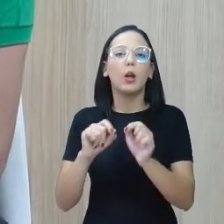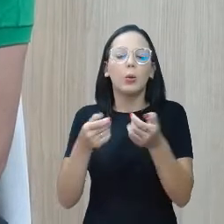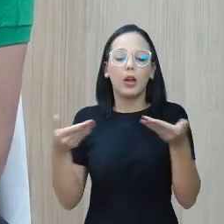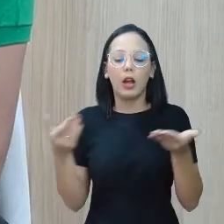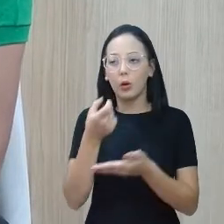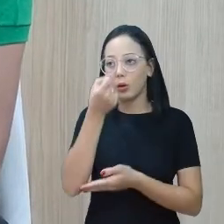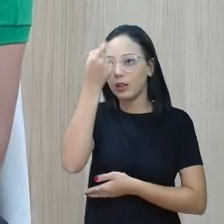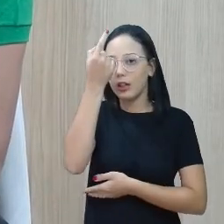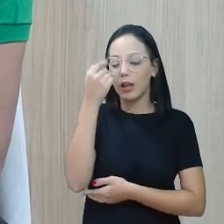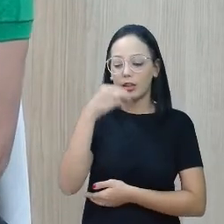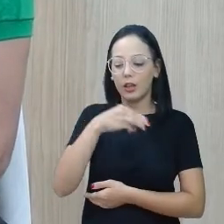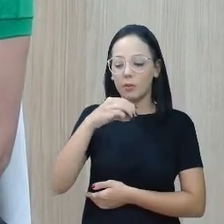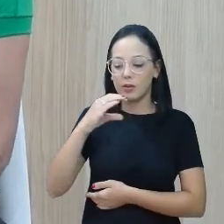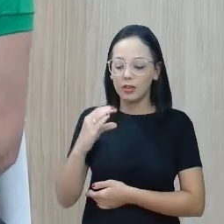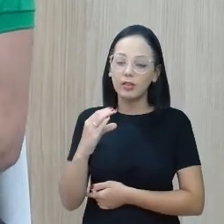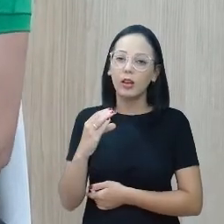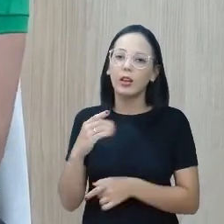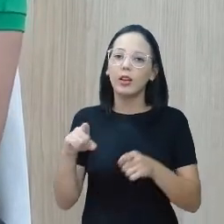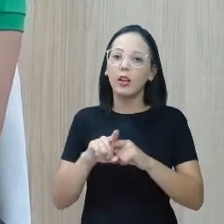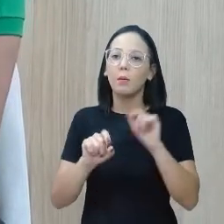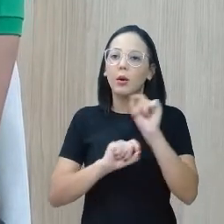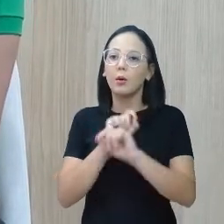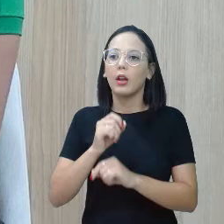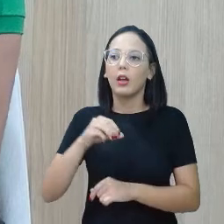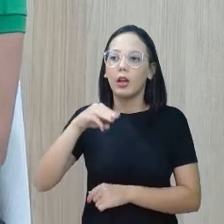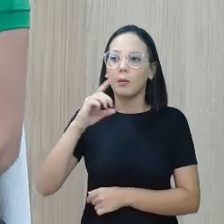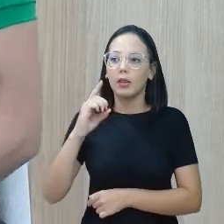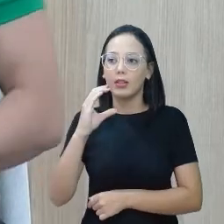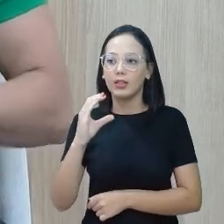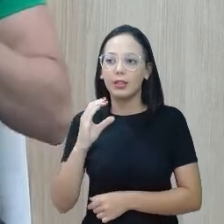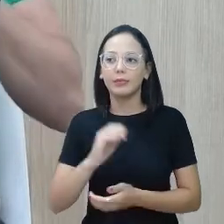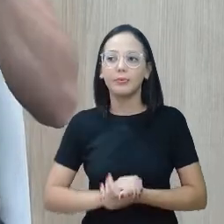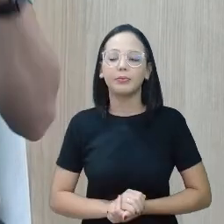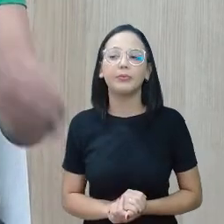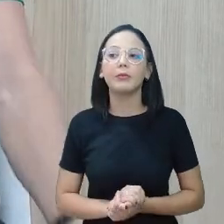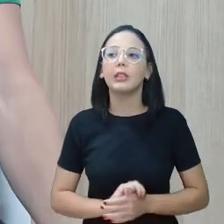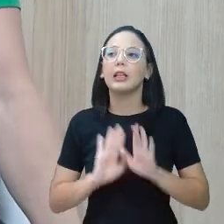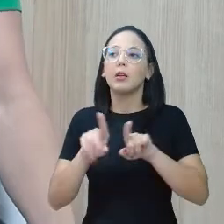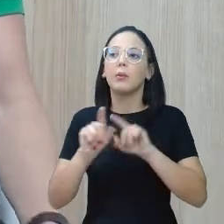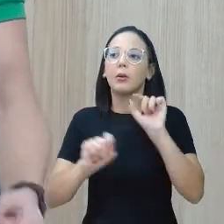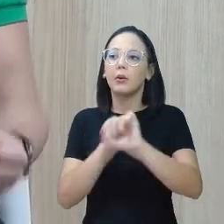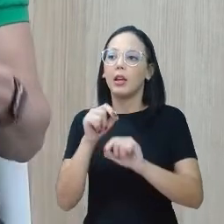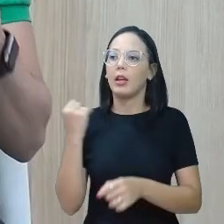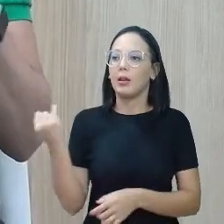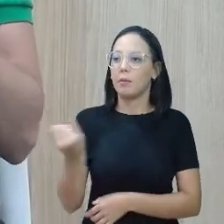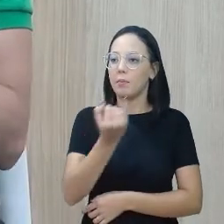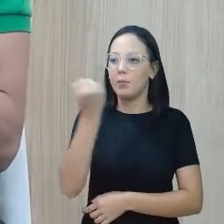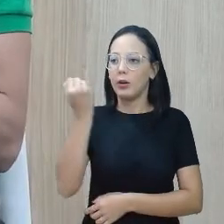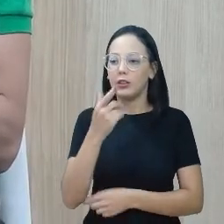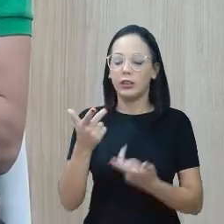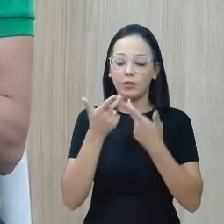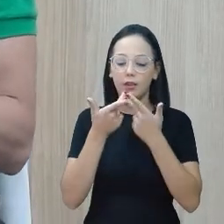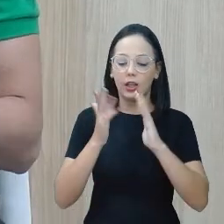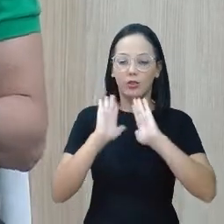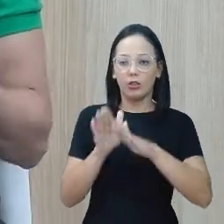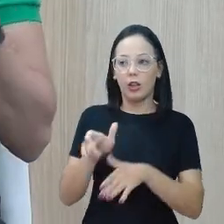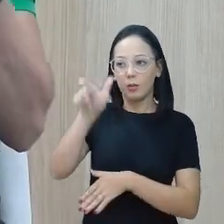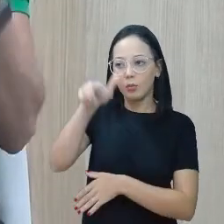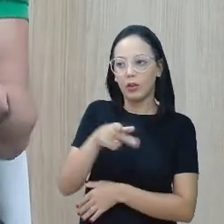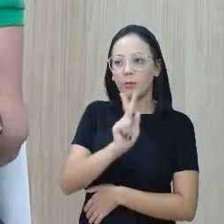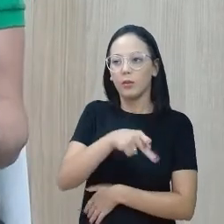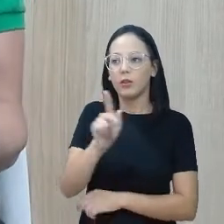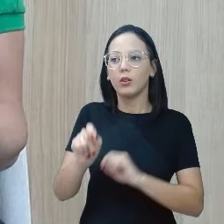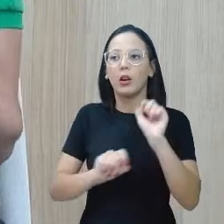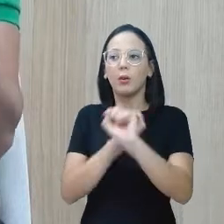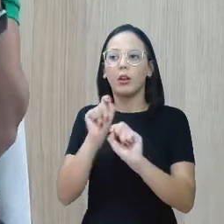na ideia de MMC e de MDC, tá bom? Um ponto bastante importante que foi falado por Briane é